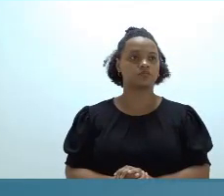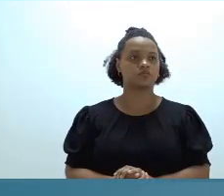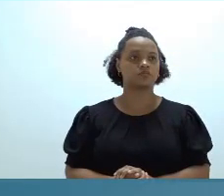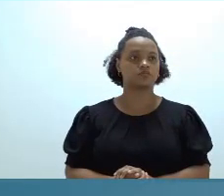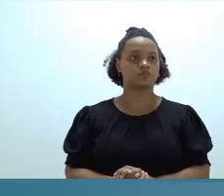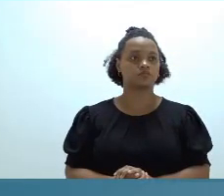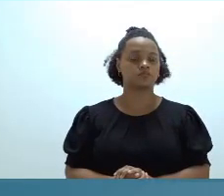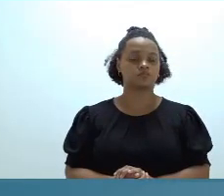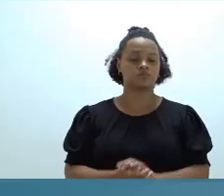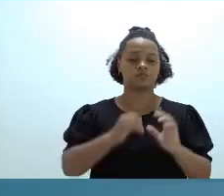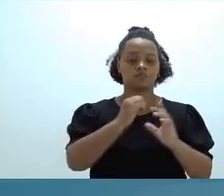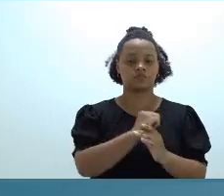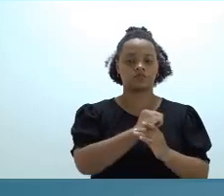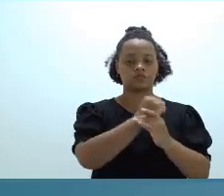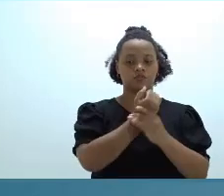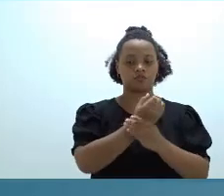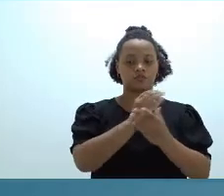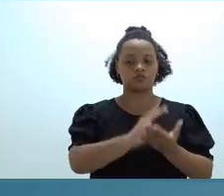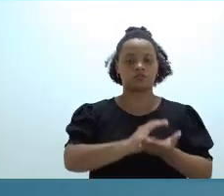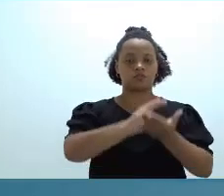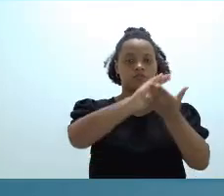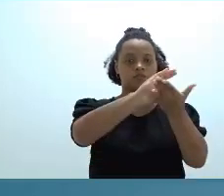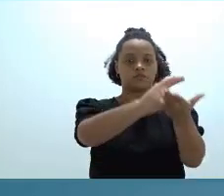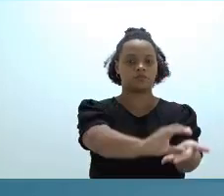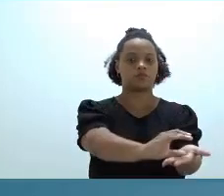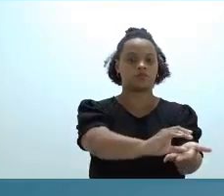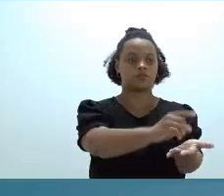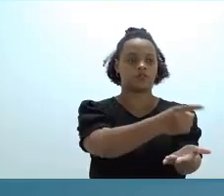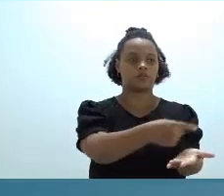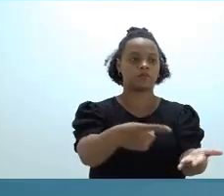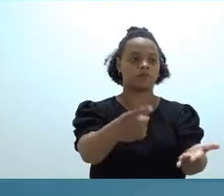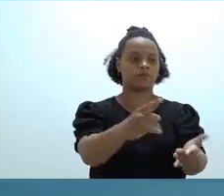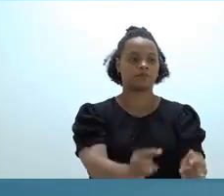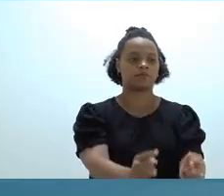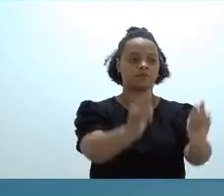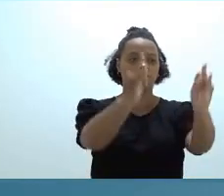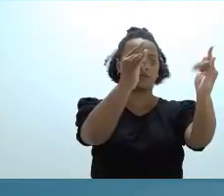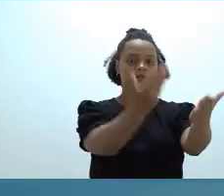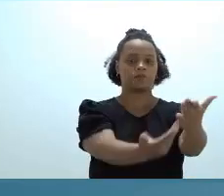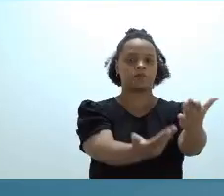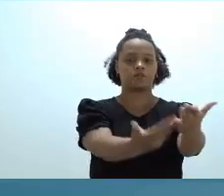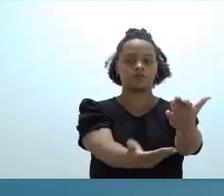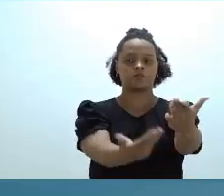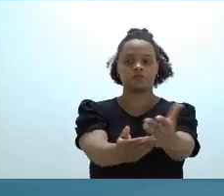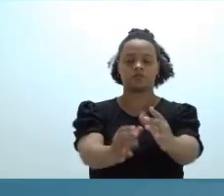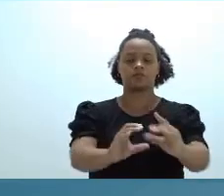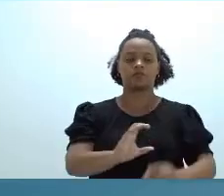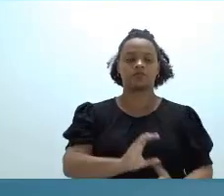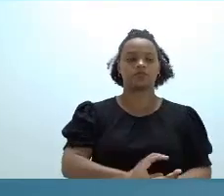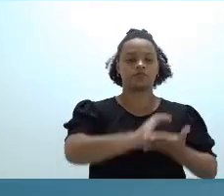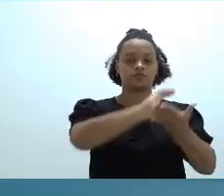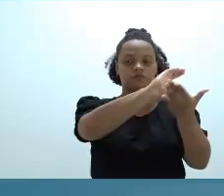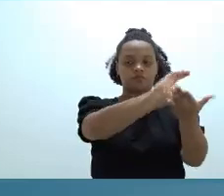A seguradora indenizou os condomínios já mencionados pelo colega